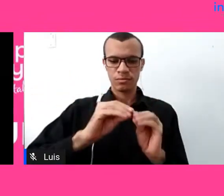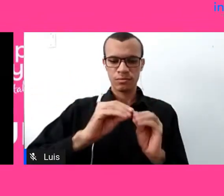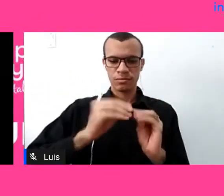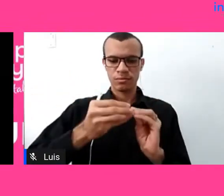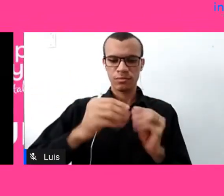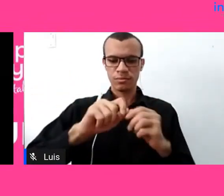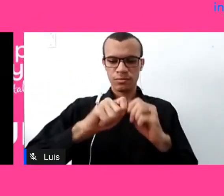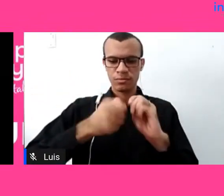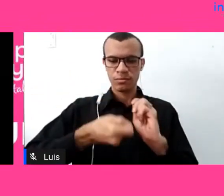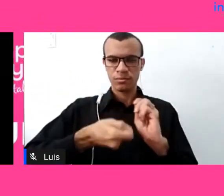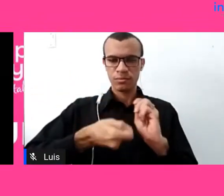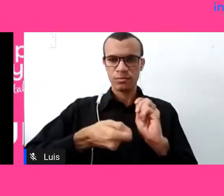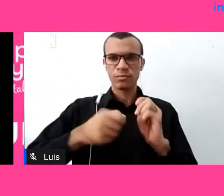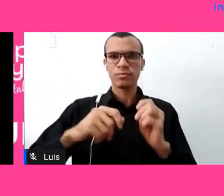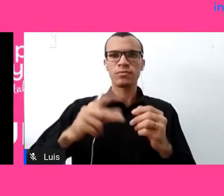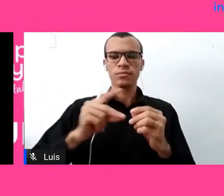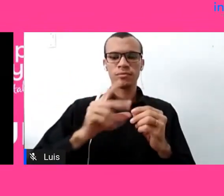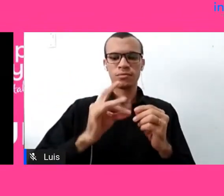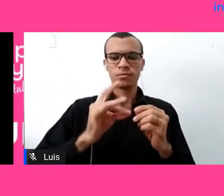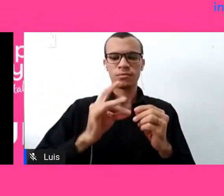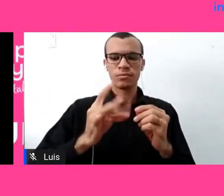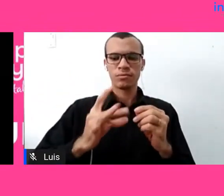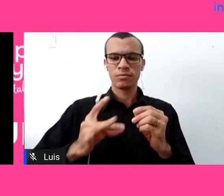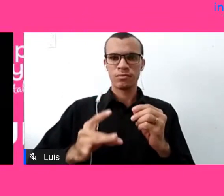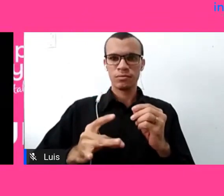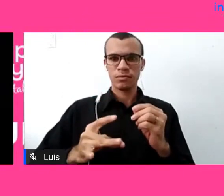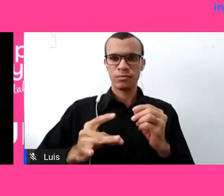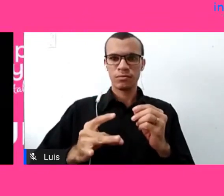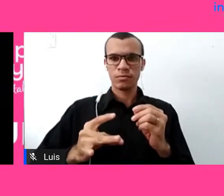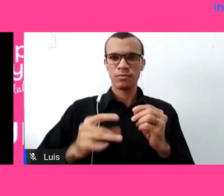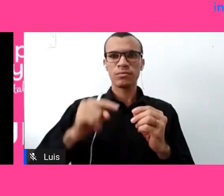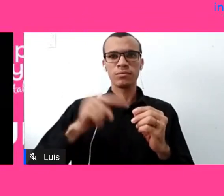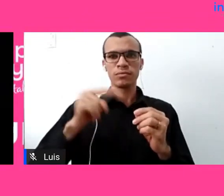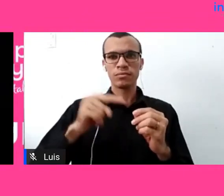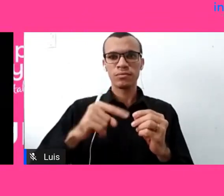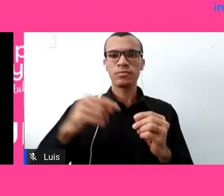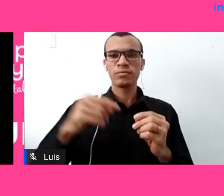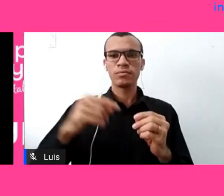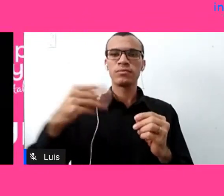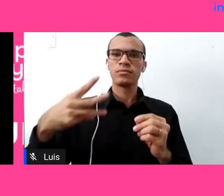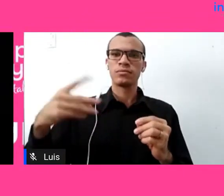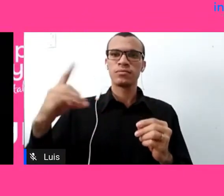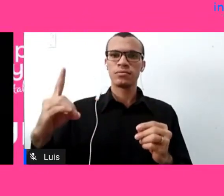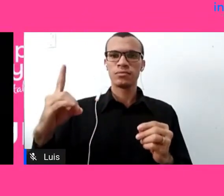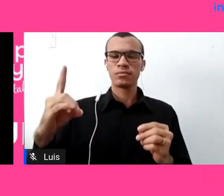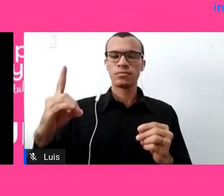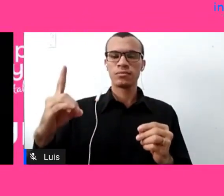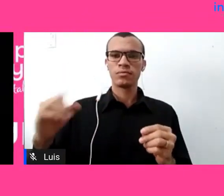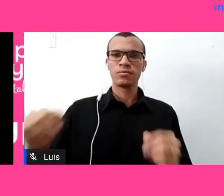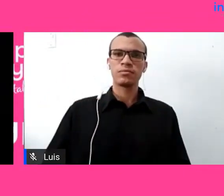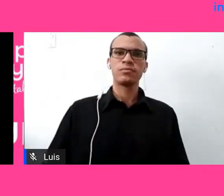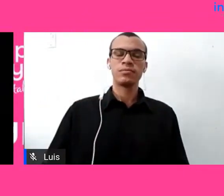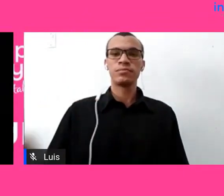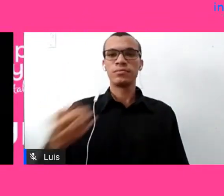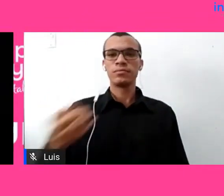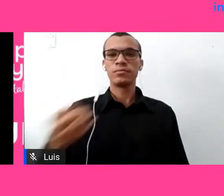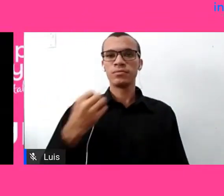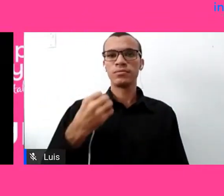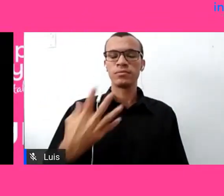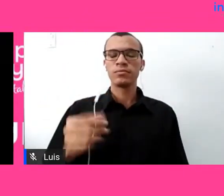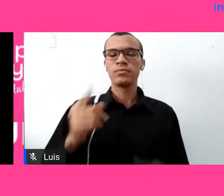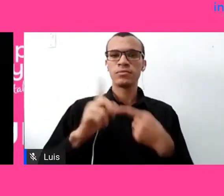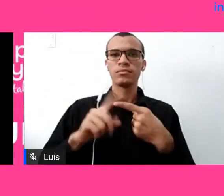e colar. E com isso você monta um objeto em 3D. Então, ele é um recurso muito utilizado para quem